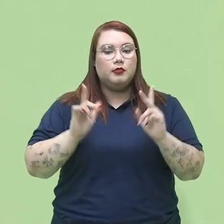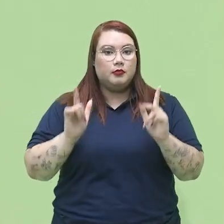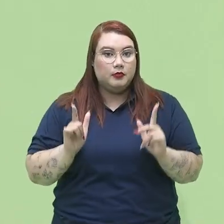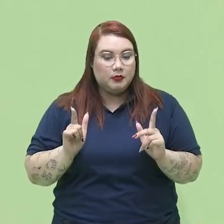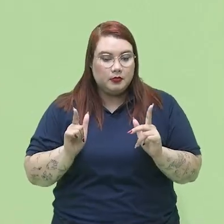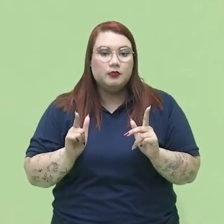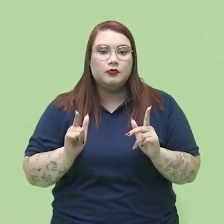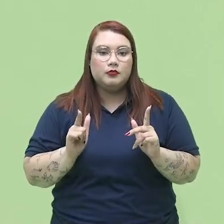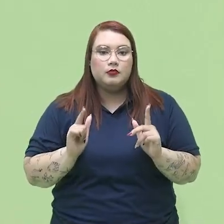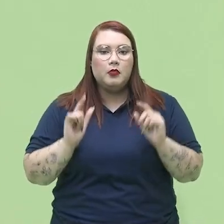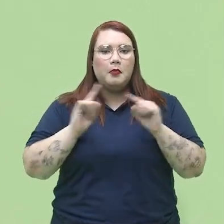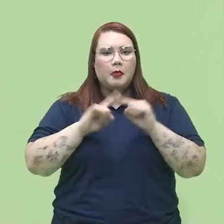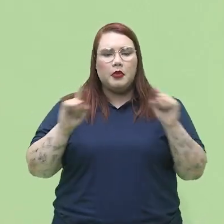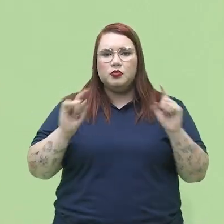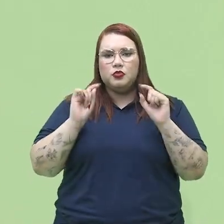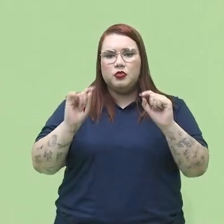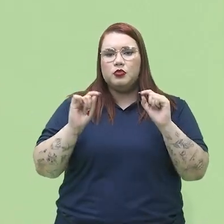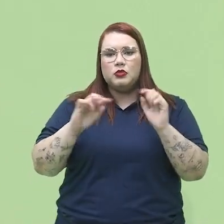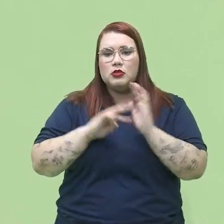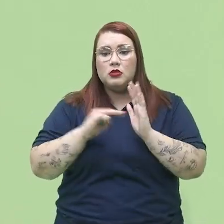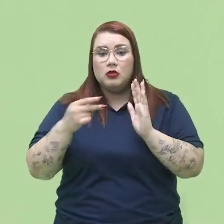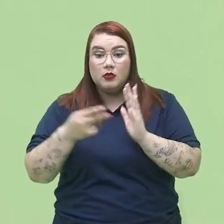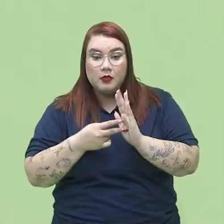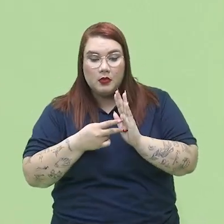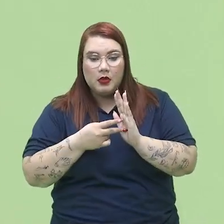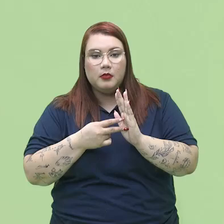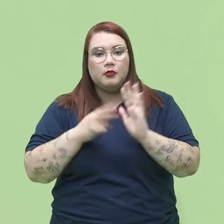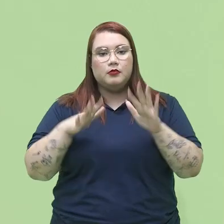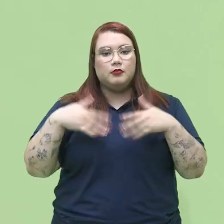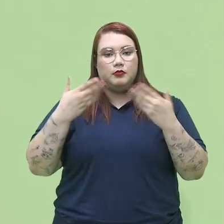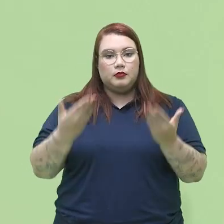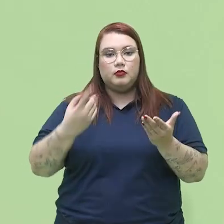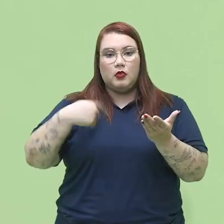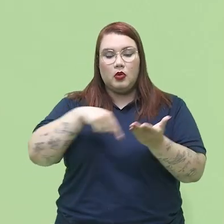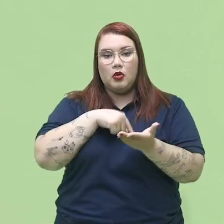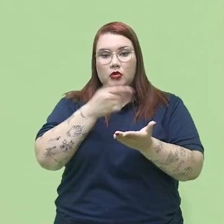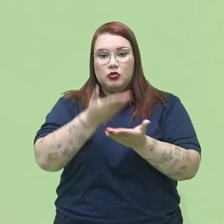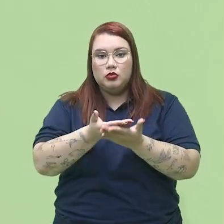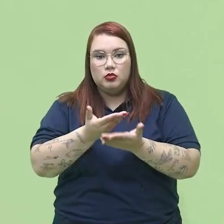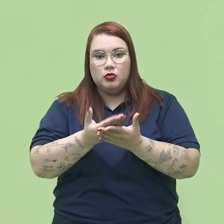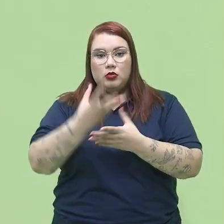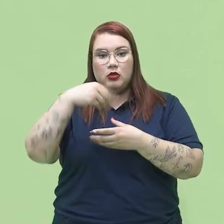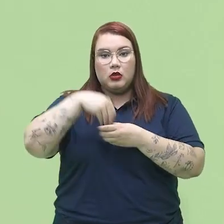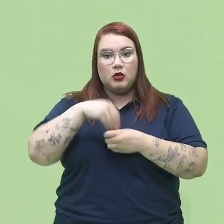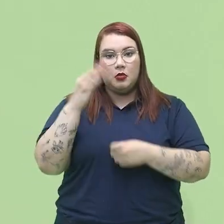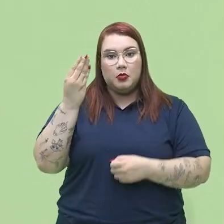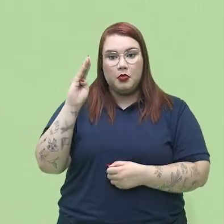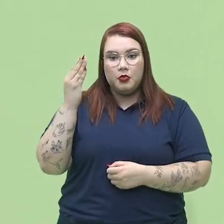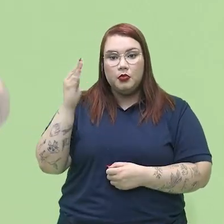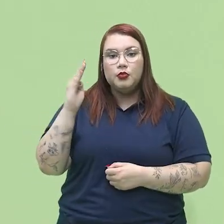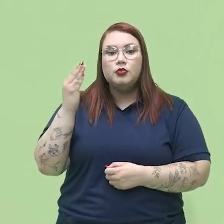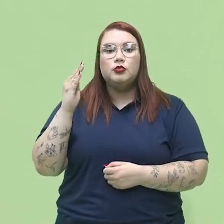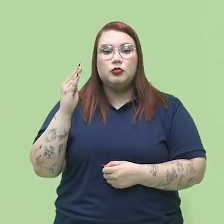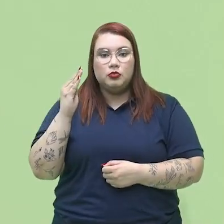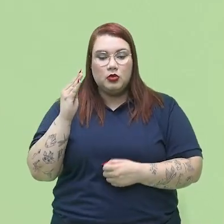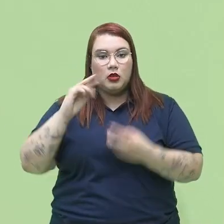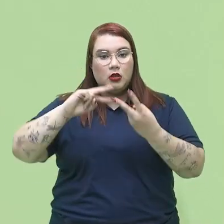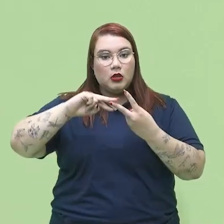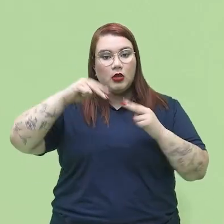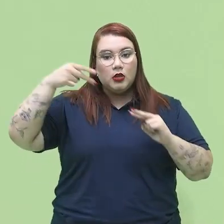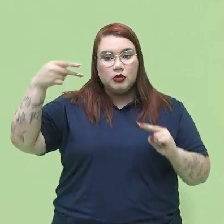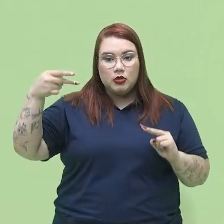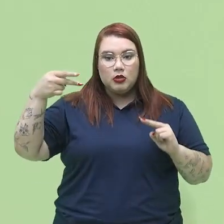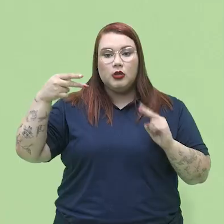normal. Mas o que é esse normal? Então, quando a gente está estudando, né, dentro da biologia, né, dentro da